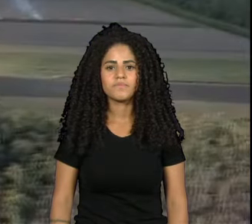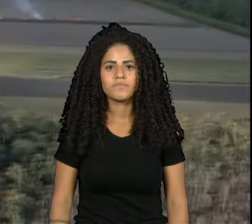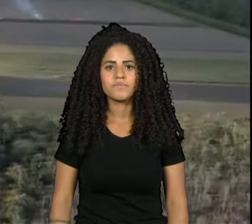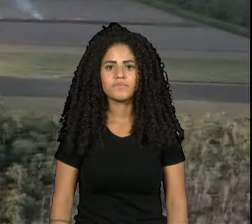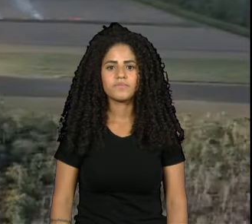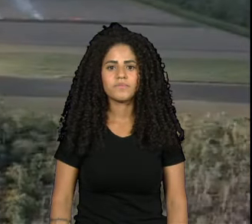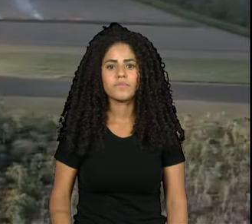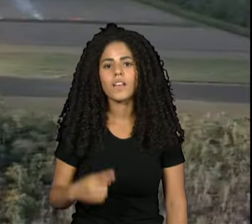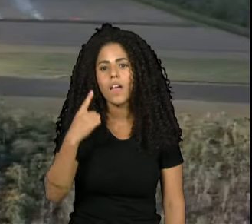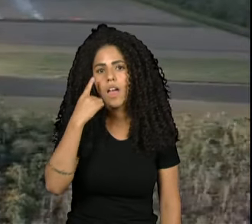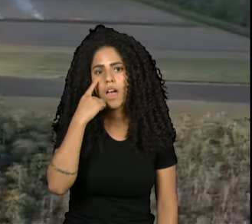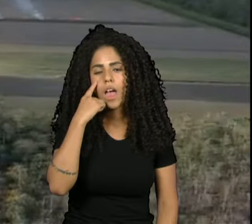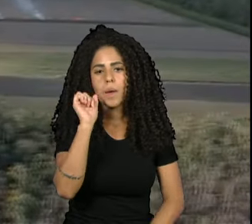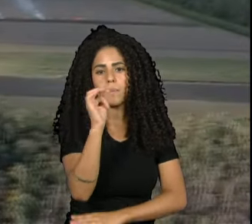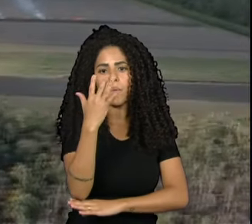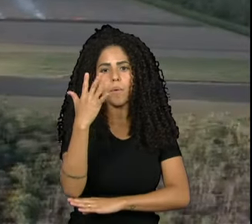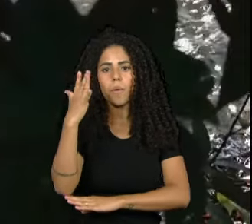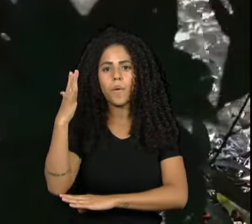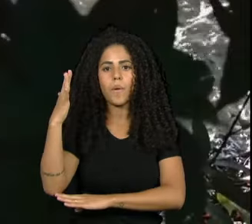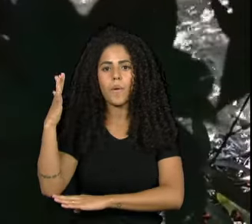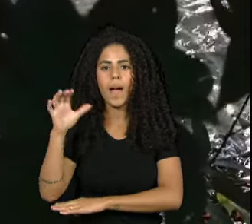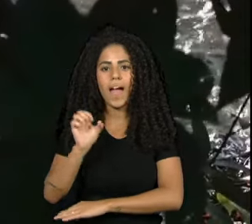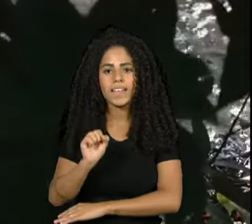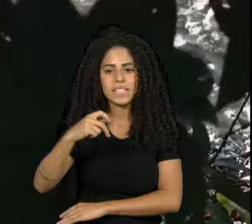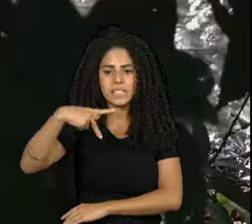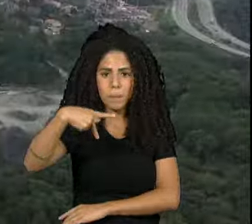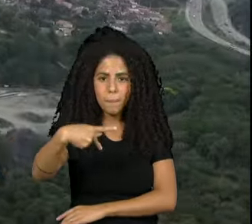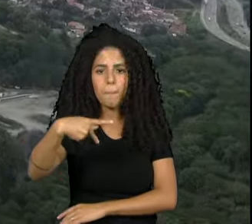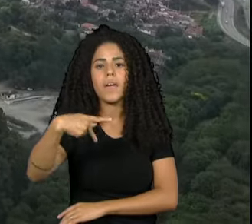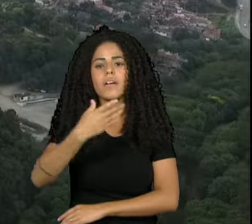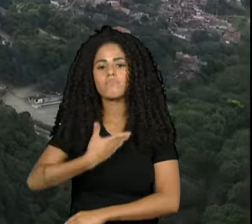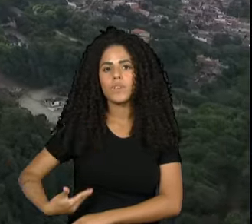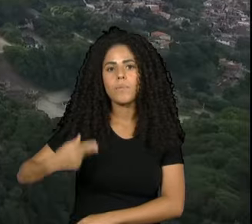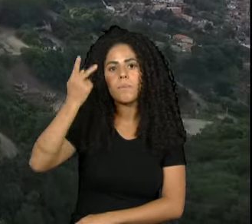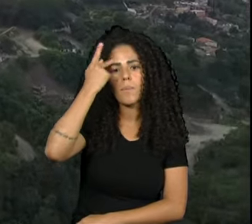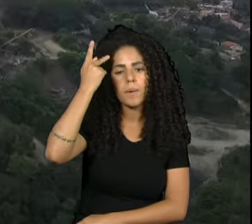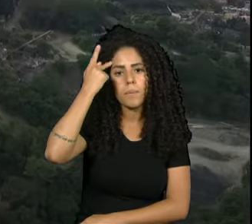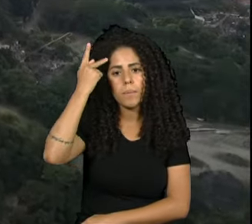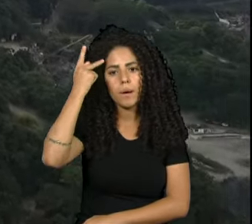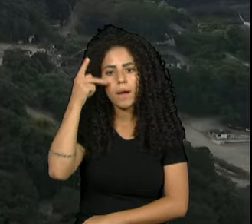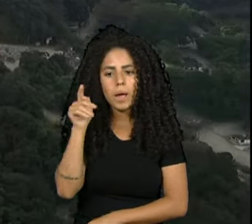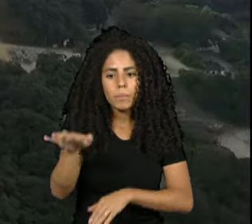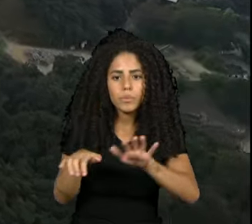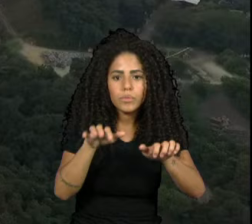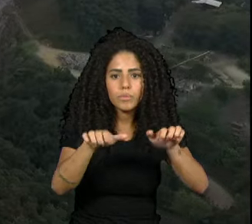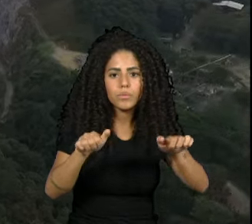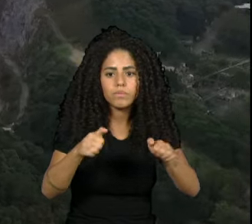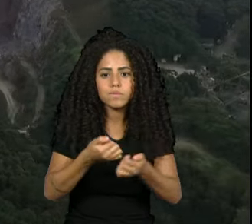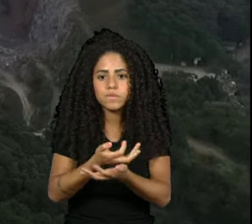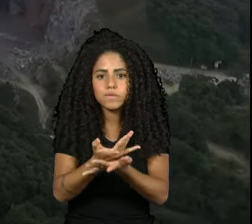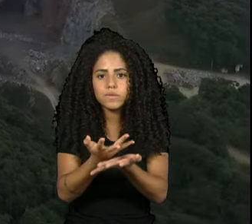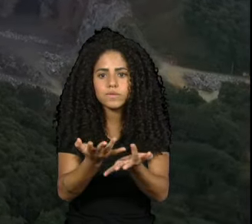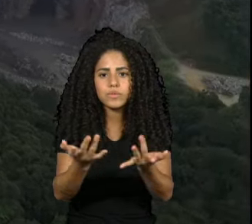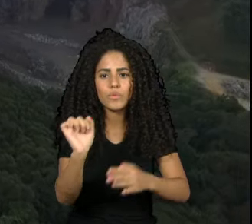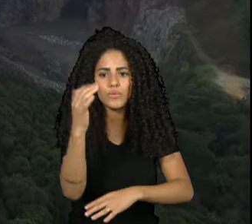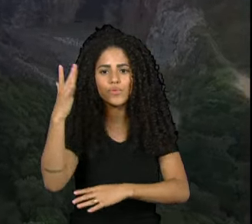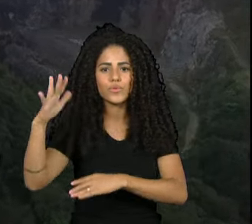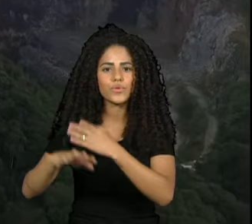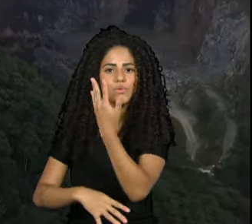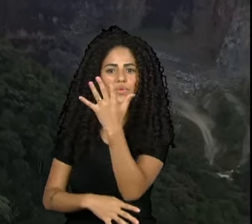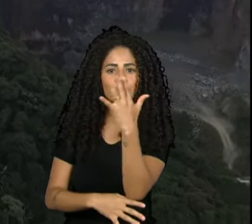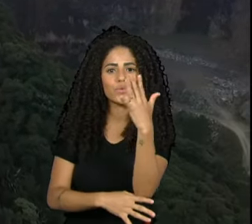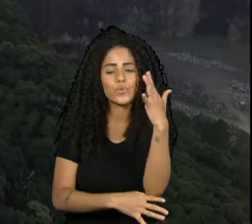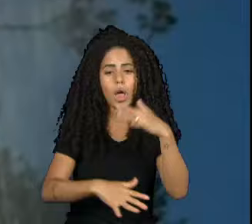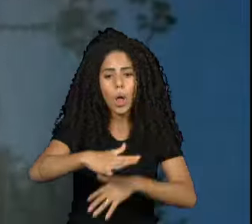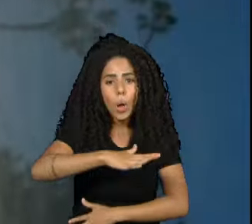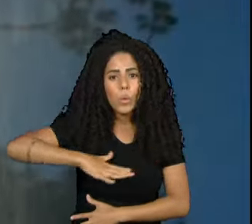Conheça a Refloresta SP, projeto do governo paulista para recuperar 1,5 milhão de hectares de vegetação